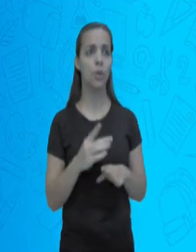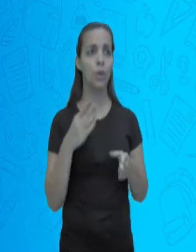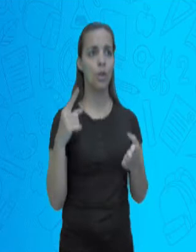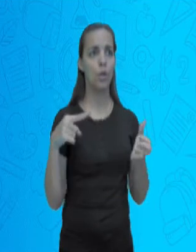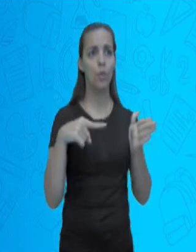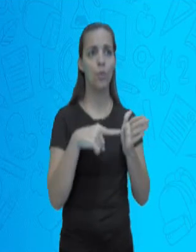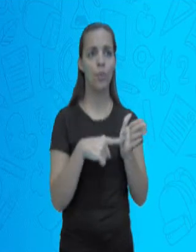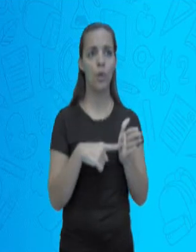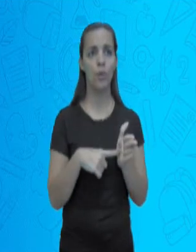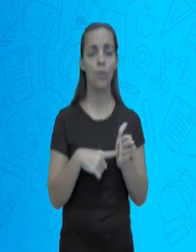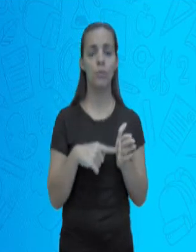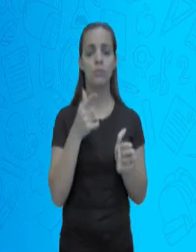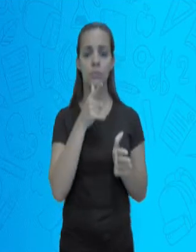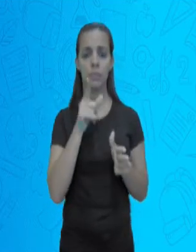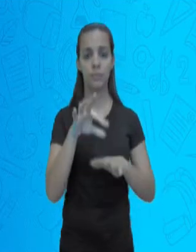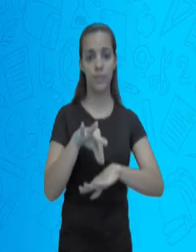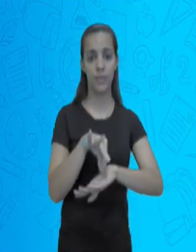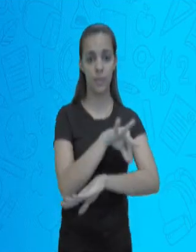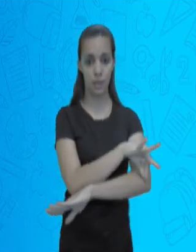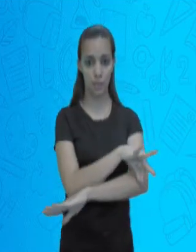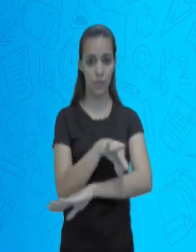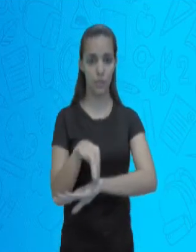a medida